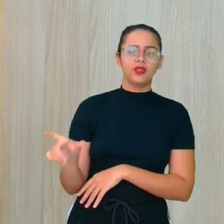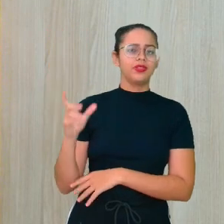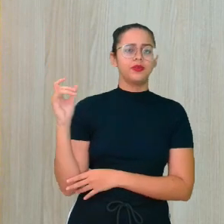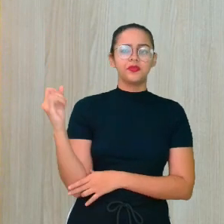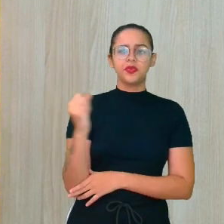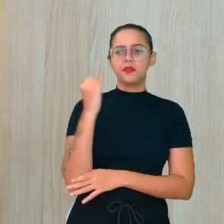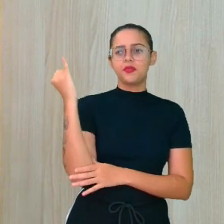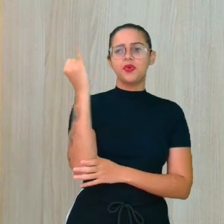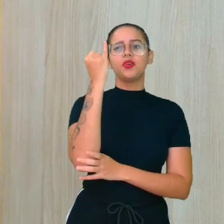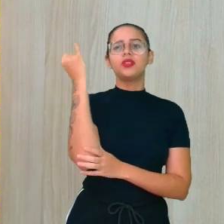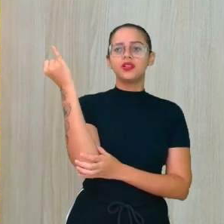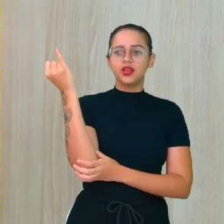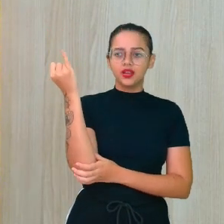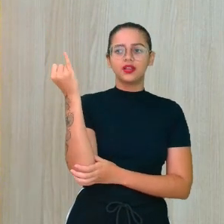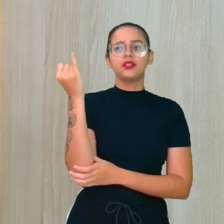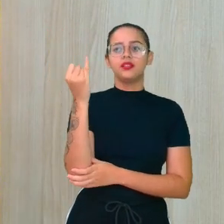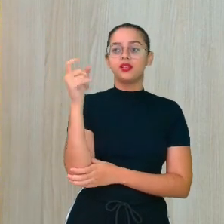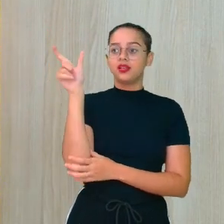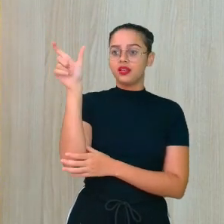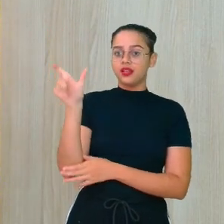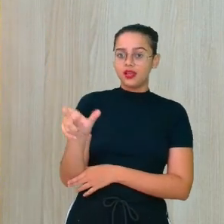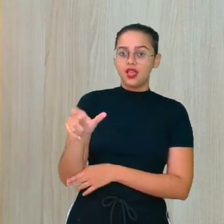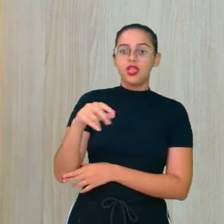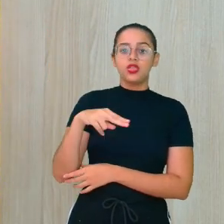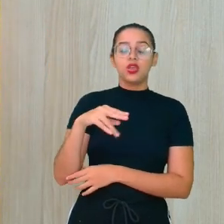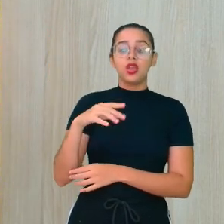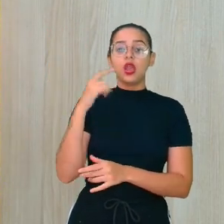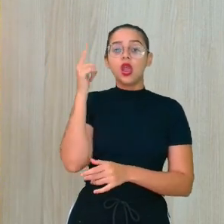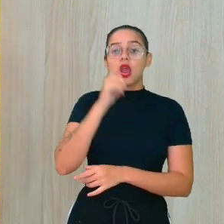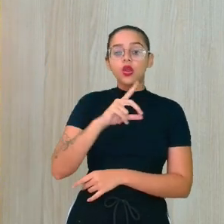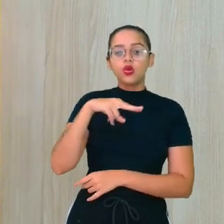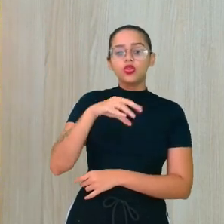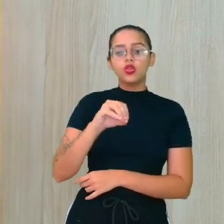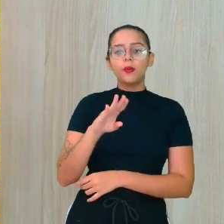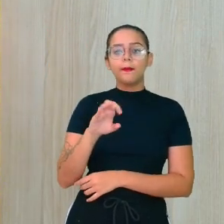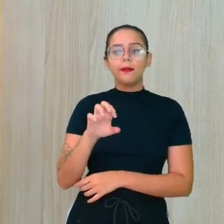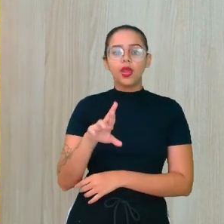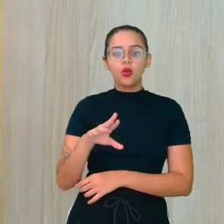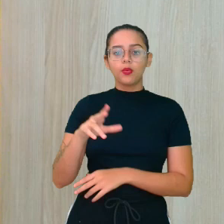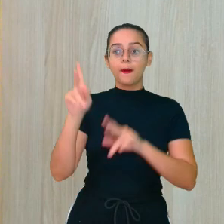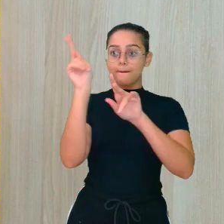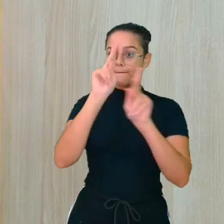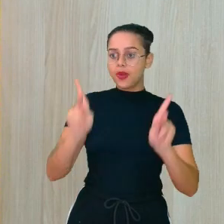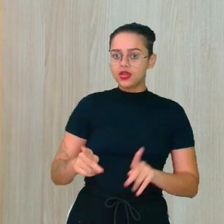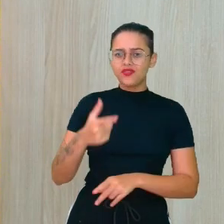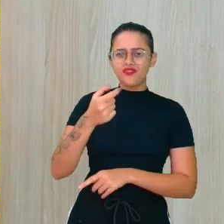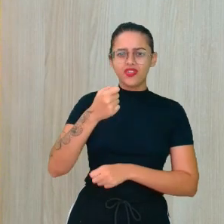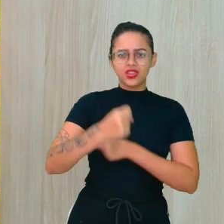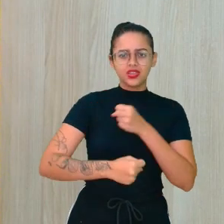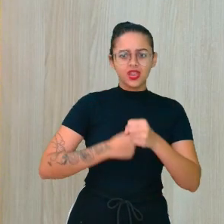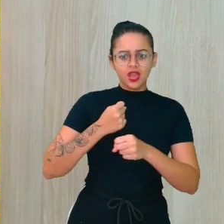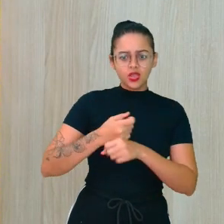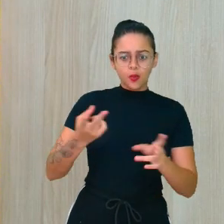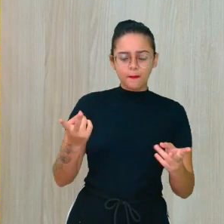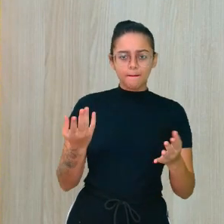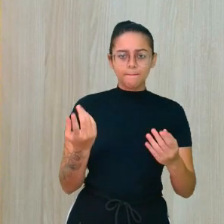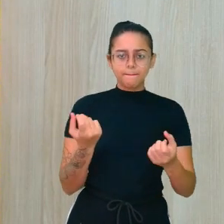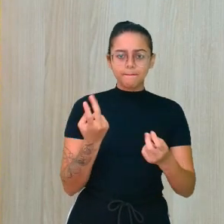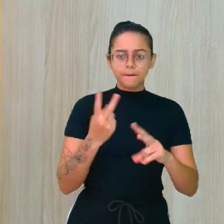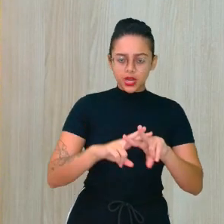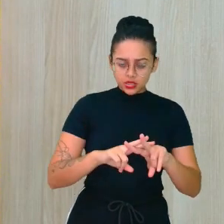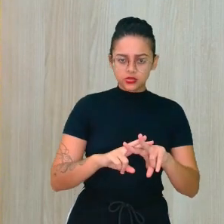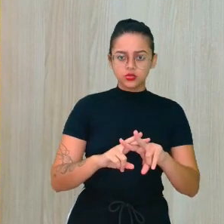importante. Ele foi o Nobel da Paz, ele passou mais de 20 anos preso justamente porque ele lutou para acabar